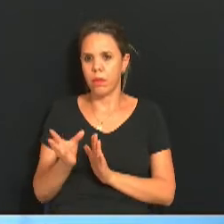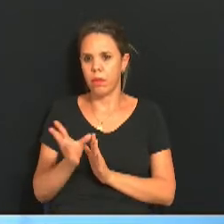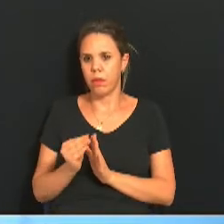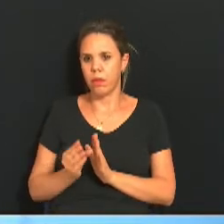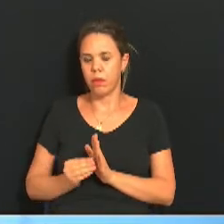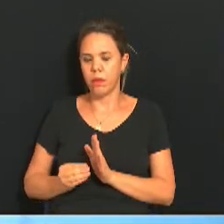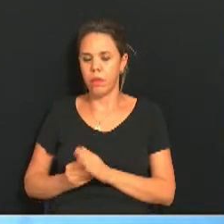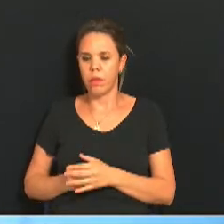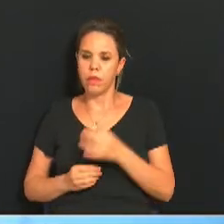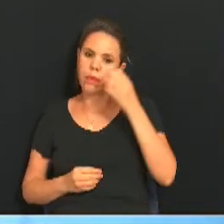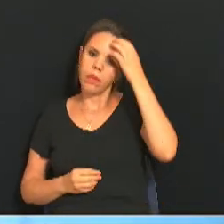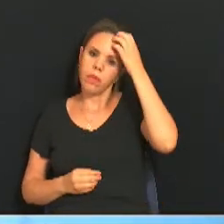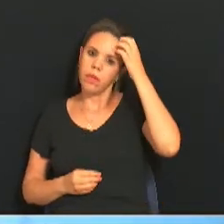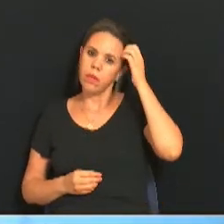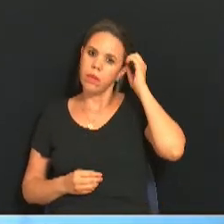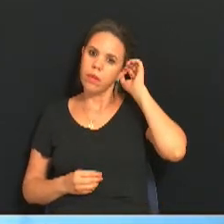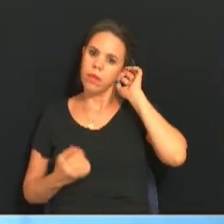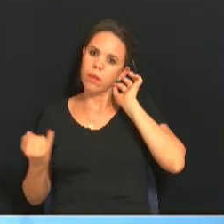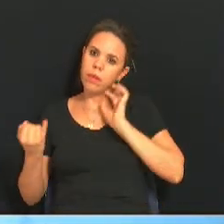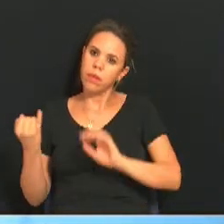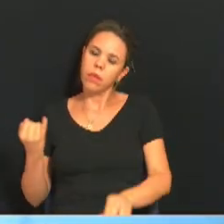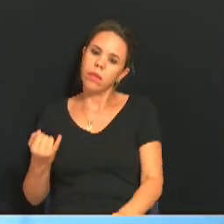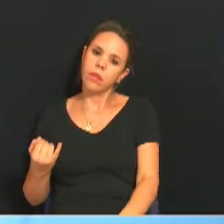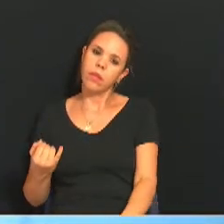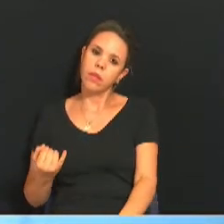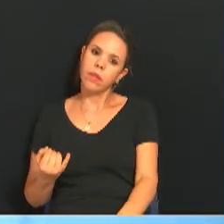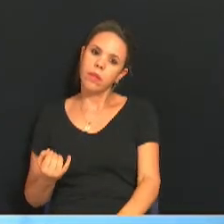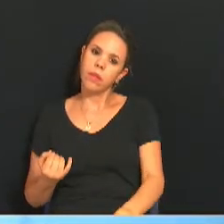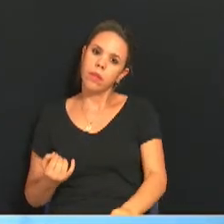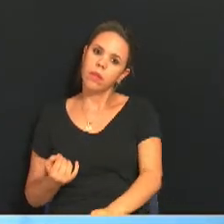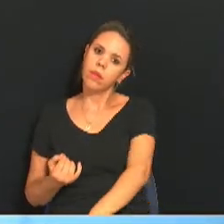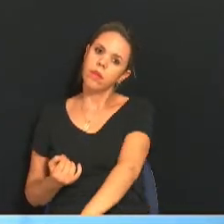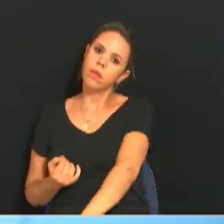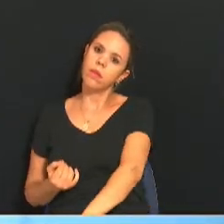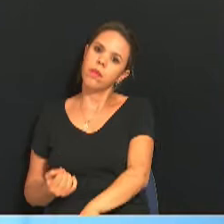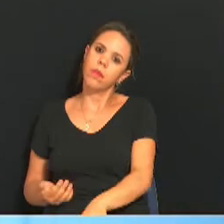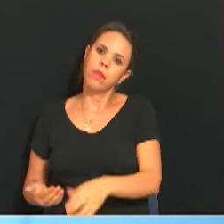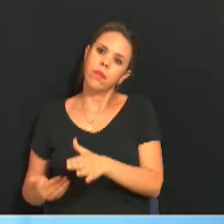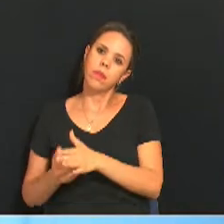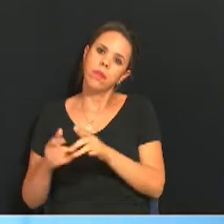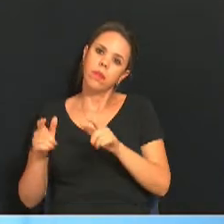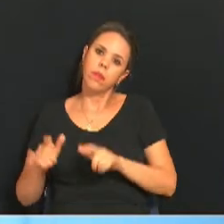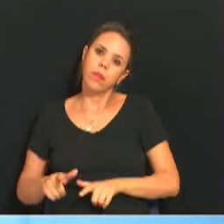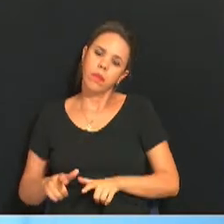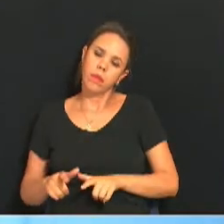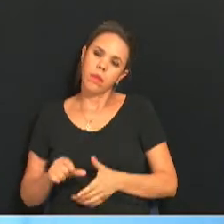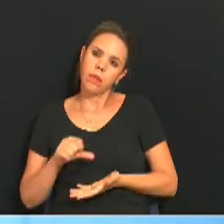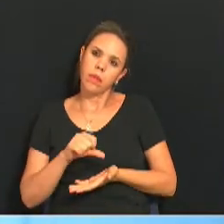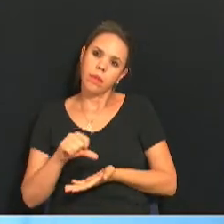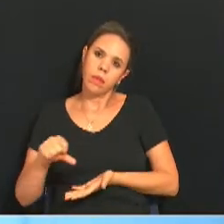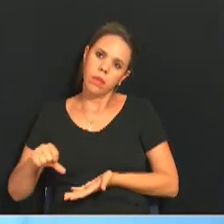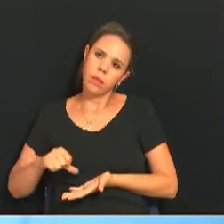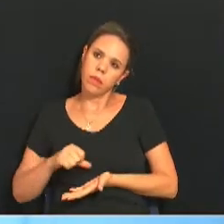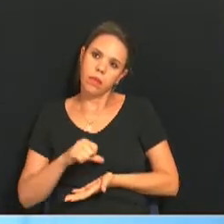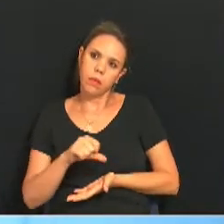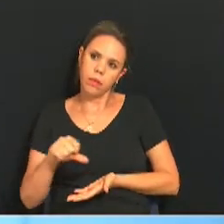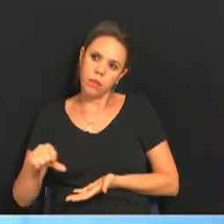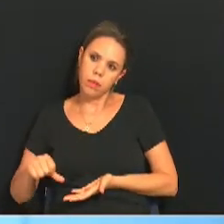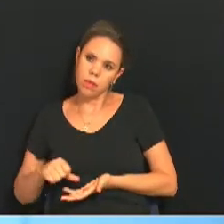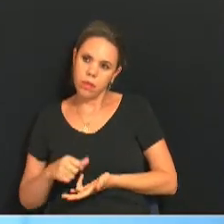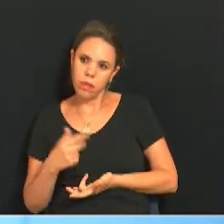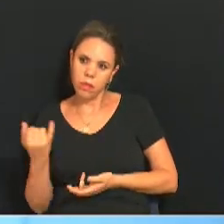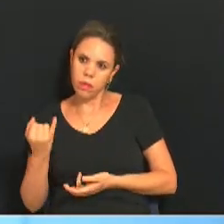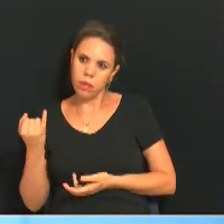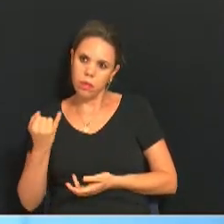não é importante porque ela não se limita a área ou estão localizar esses bens